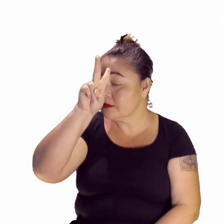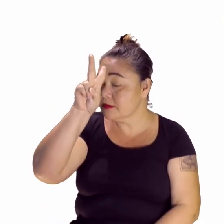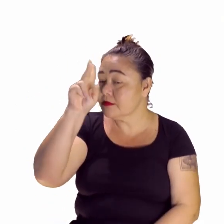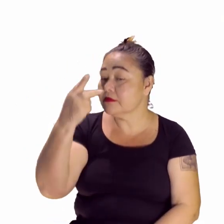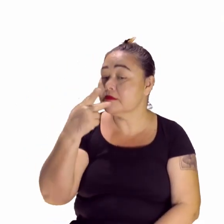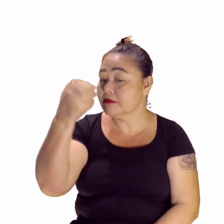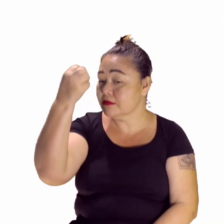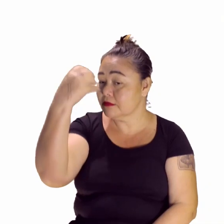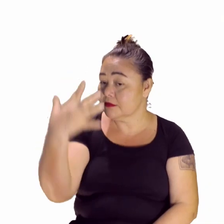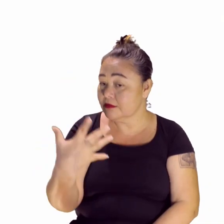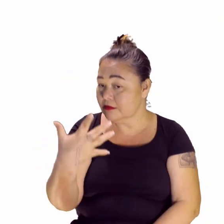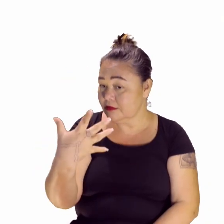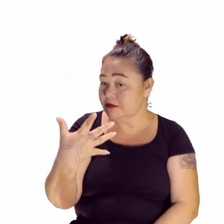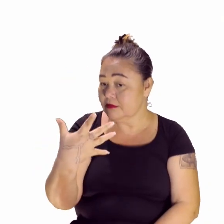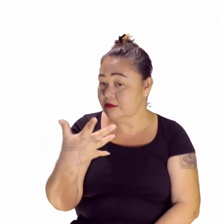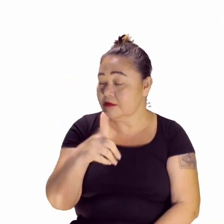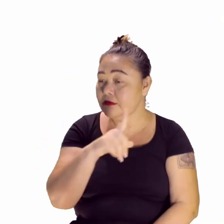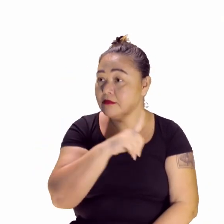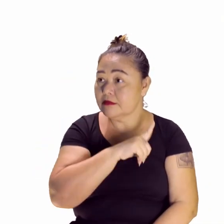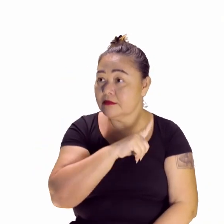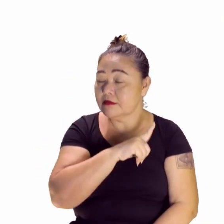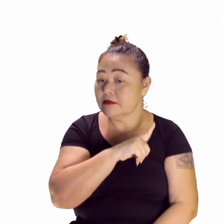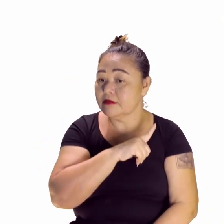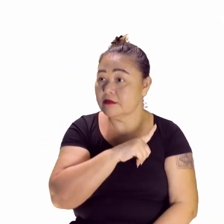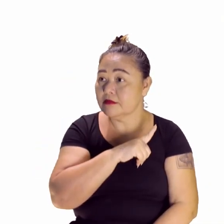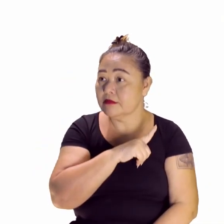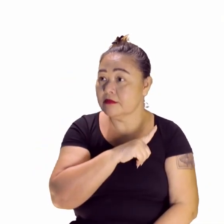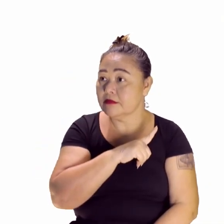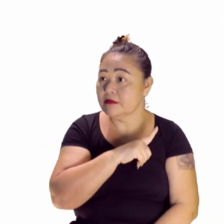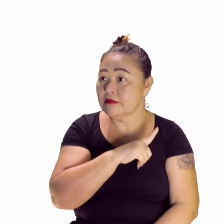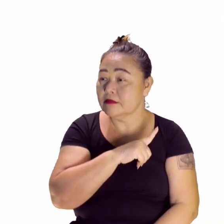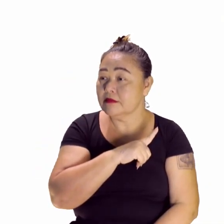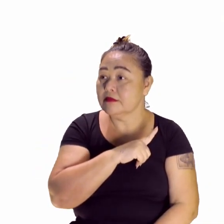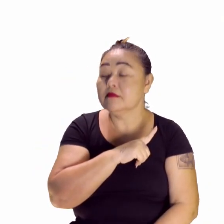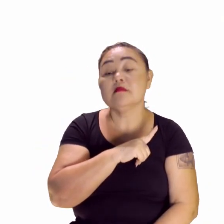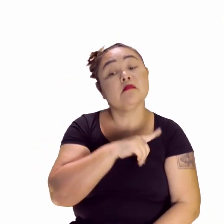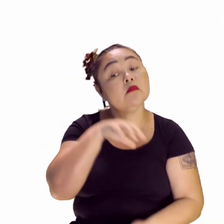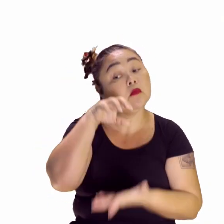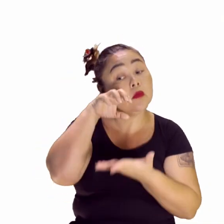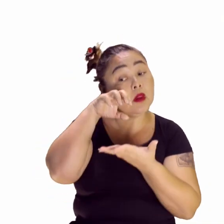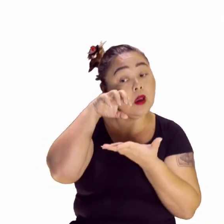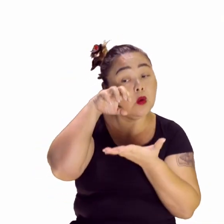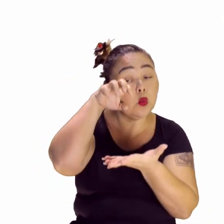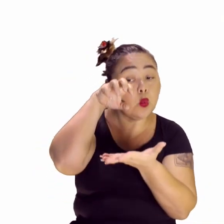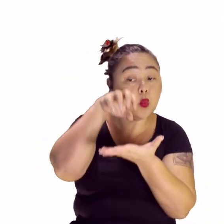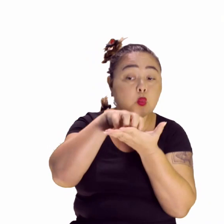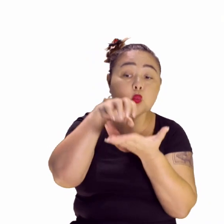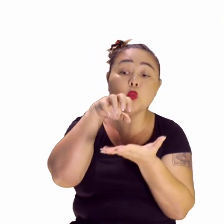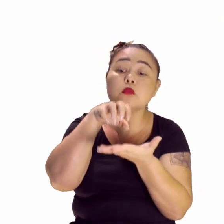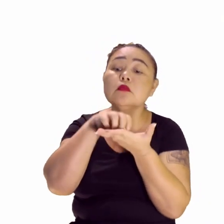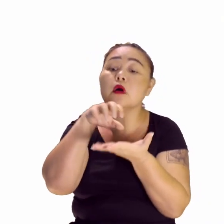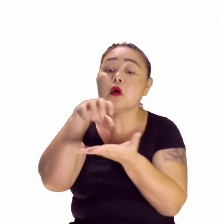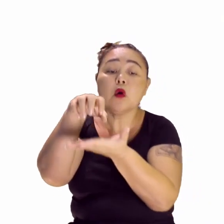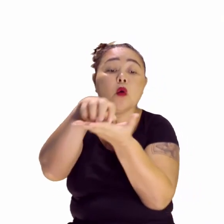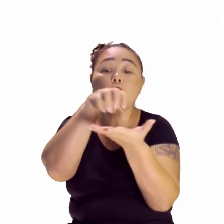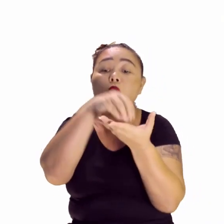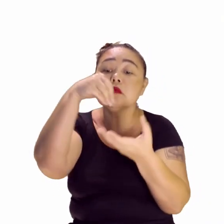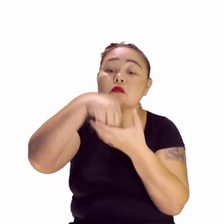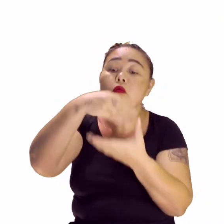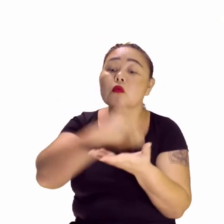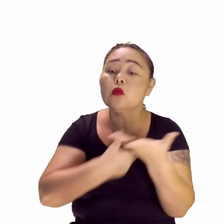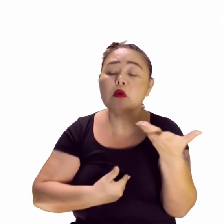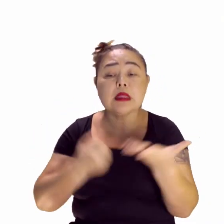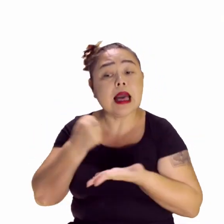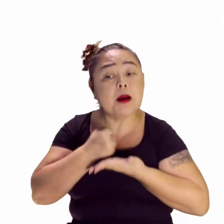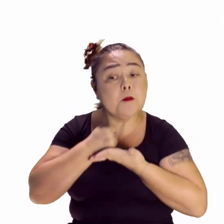que temos vários órgãos né que dão esse apoio técnico aos produtores exatamente para ter